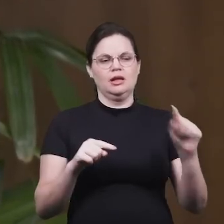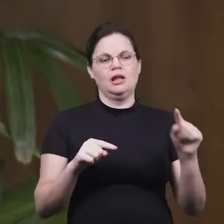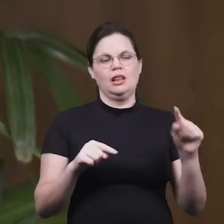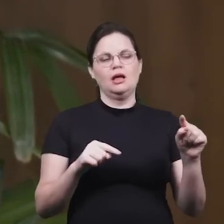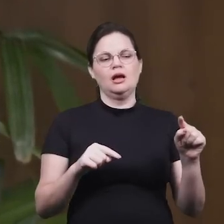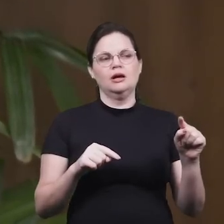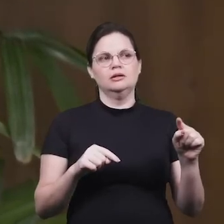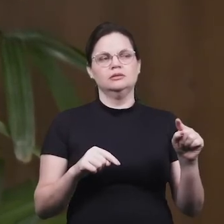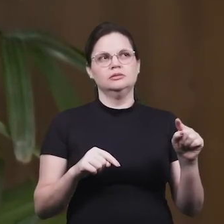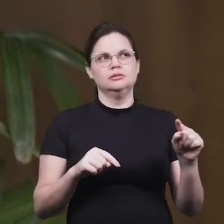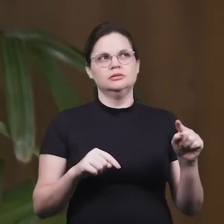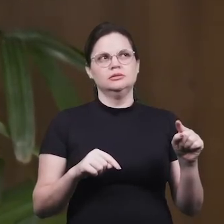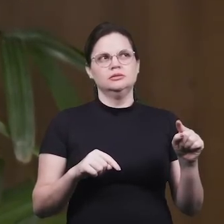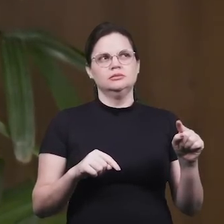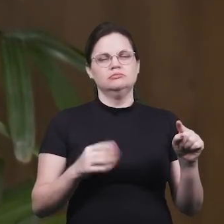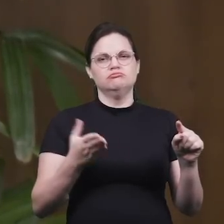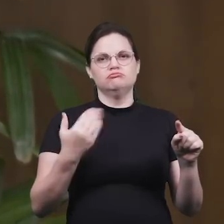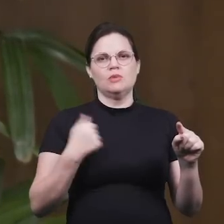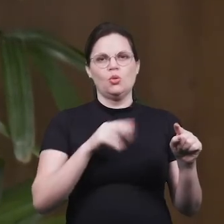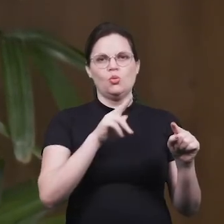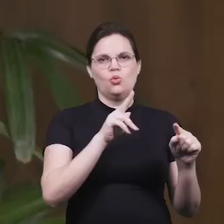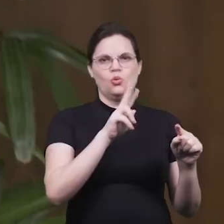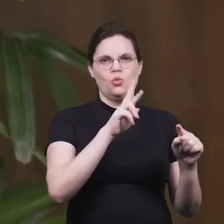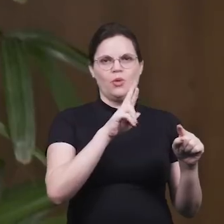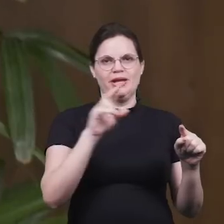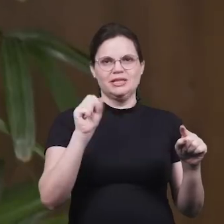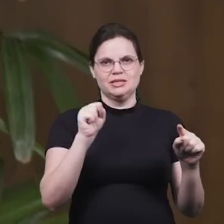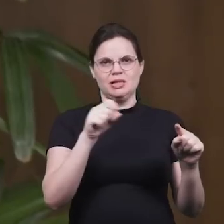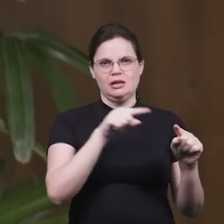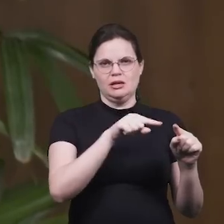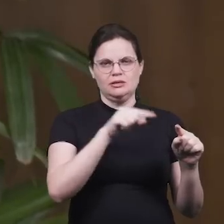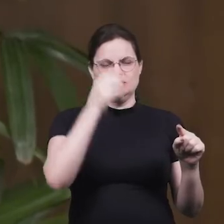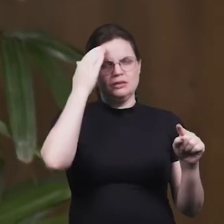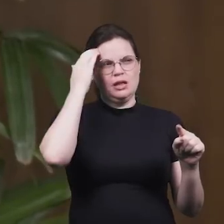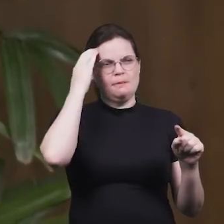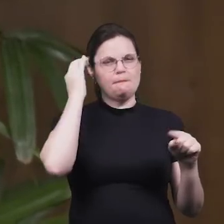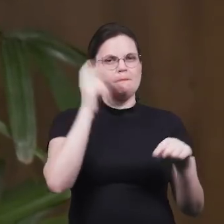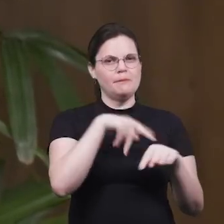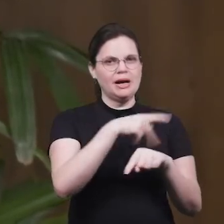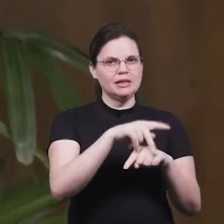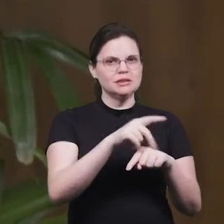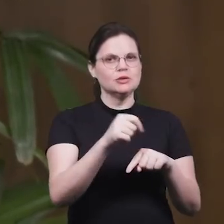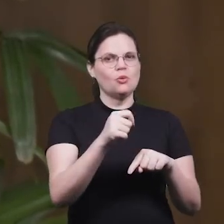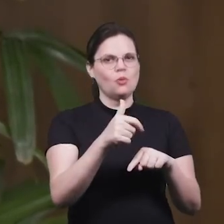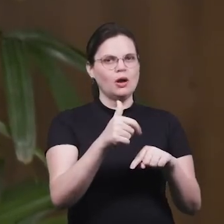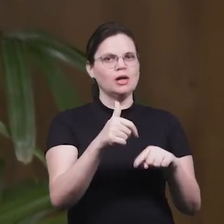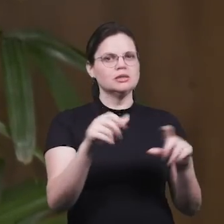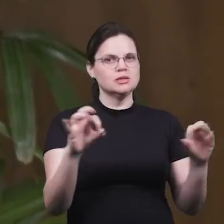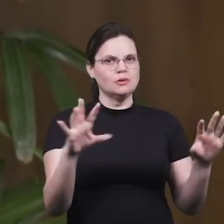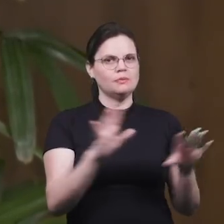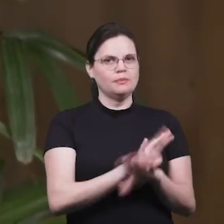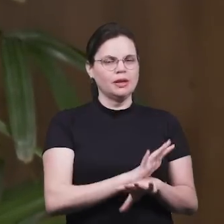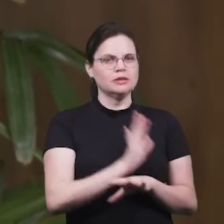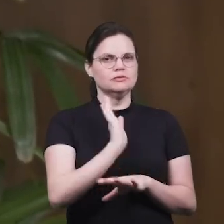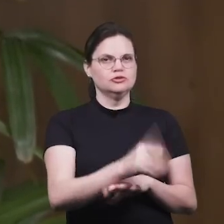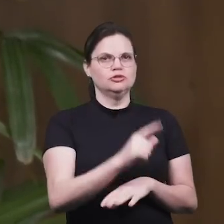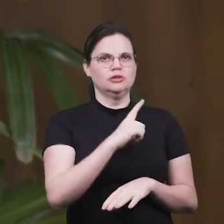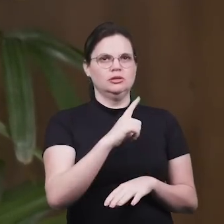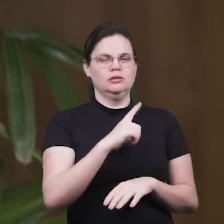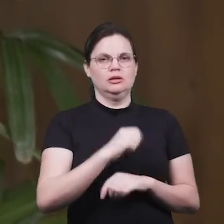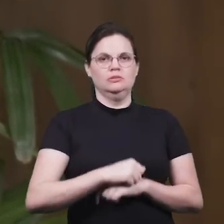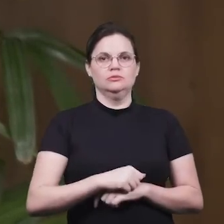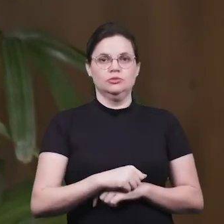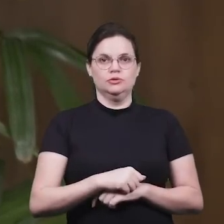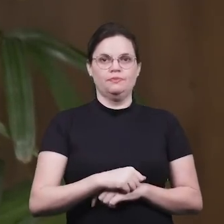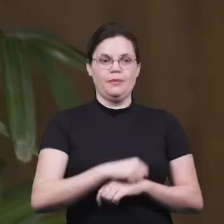está estabelecida. E nós já temos contatos com 2 países mais